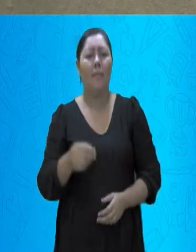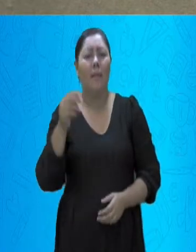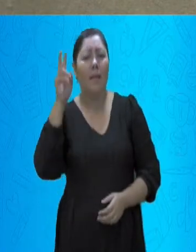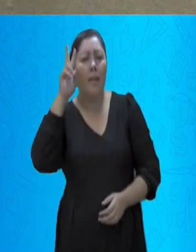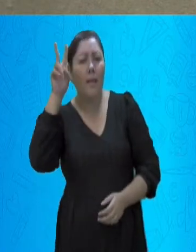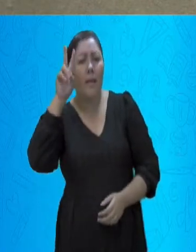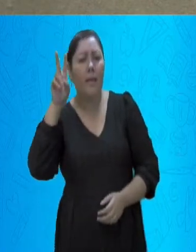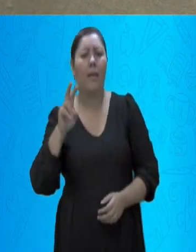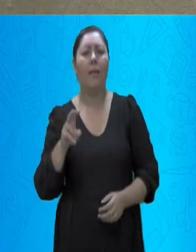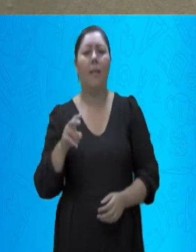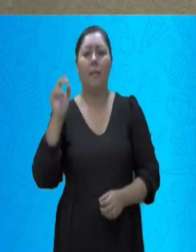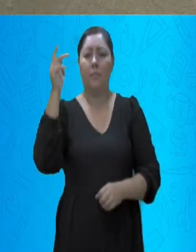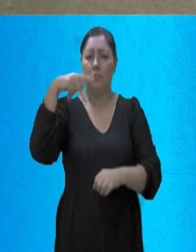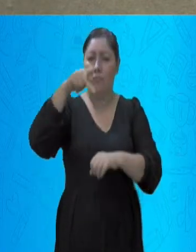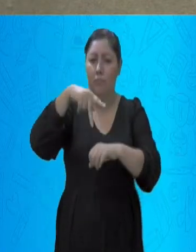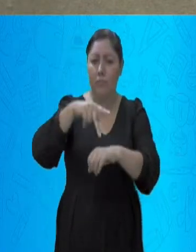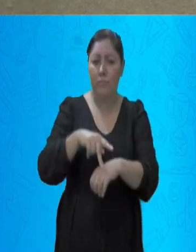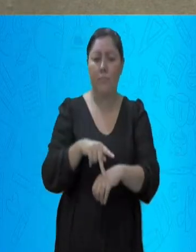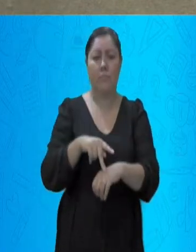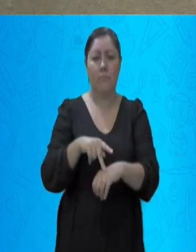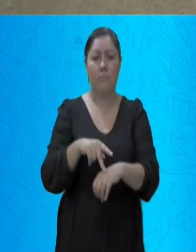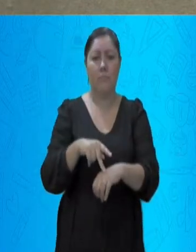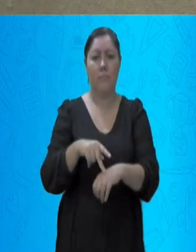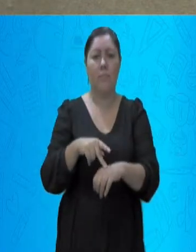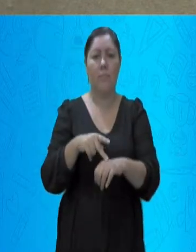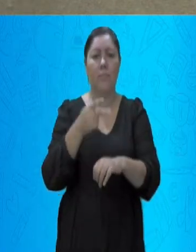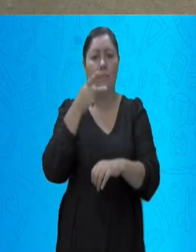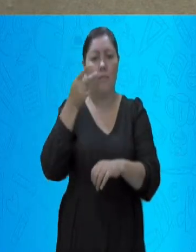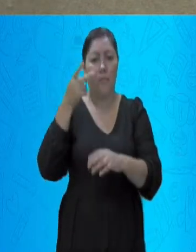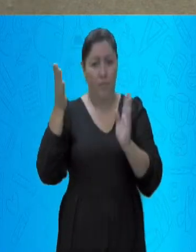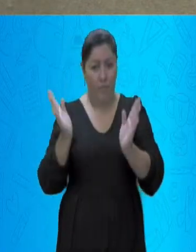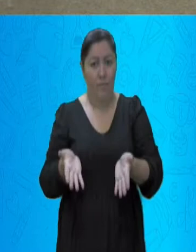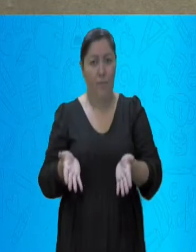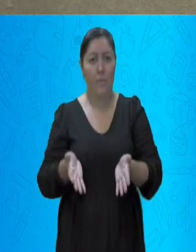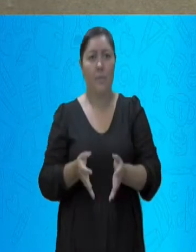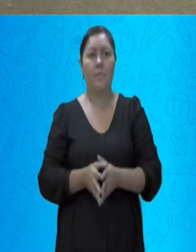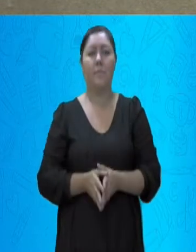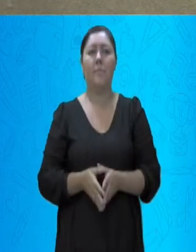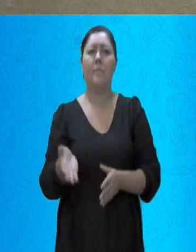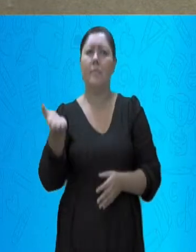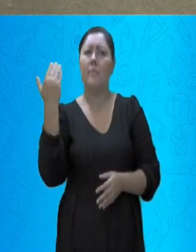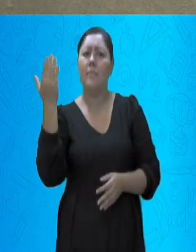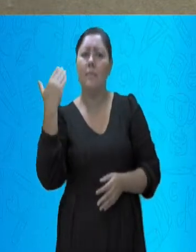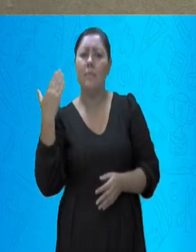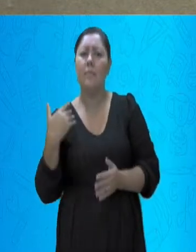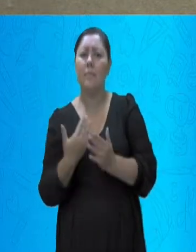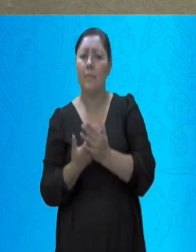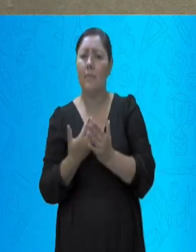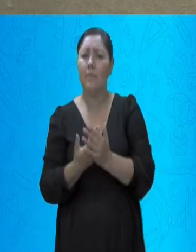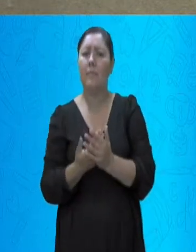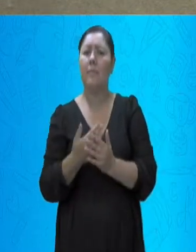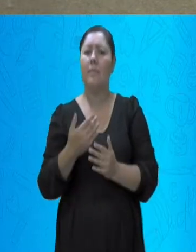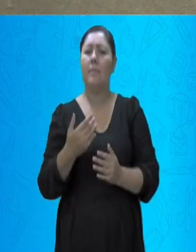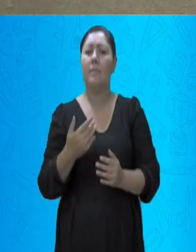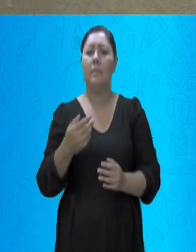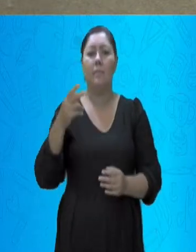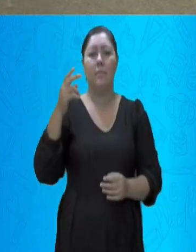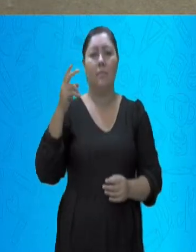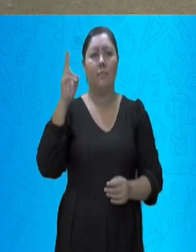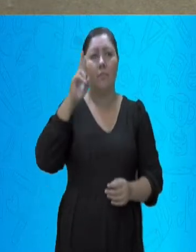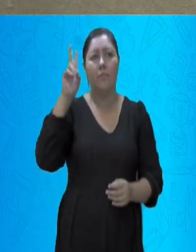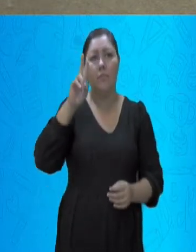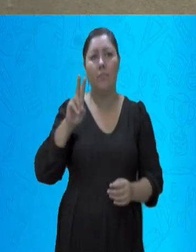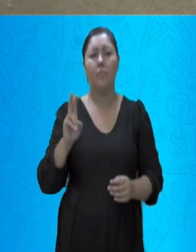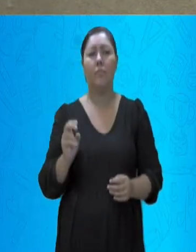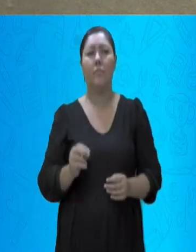gente falou lá? A gente já conheceu nas nossas outras aulas de história, outros países.